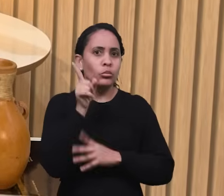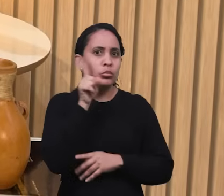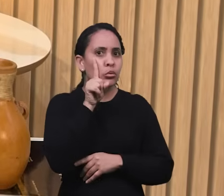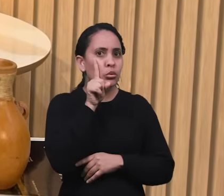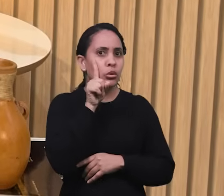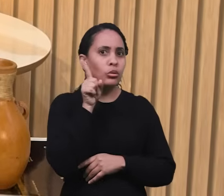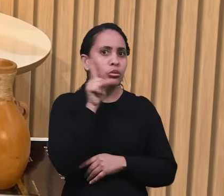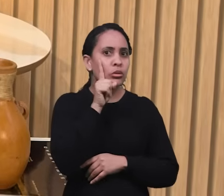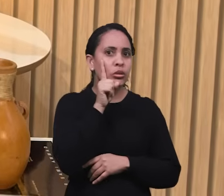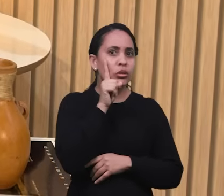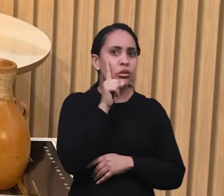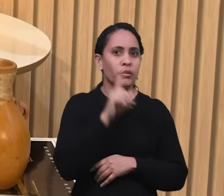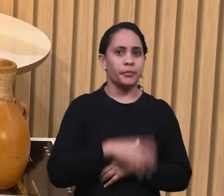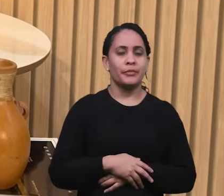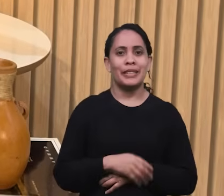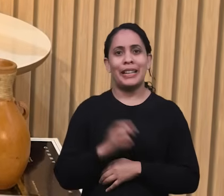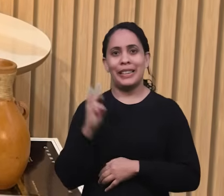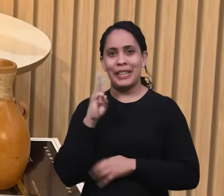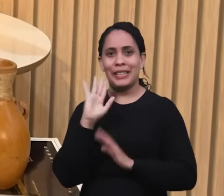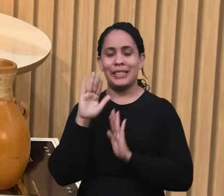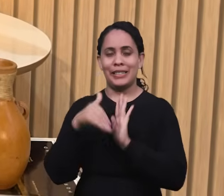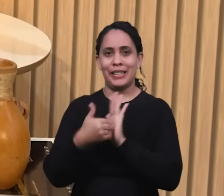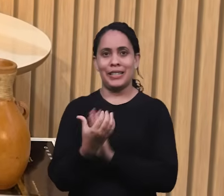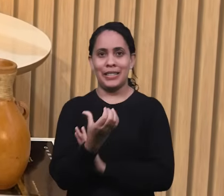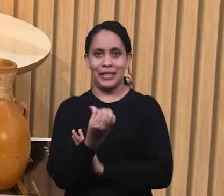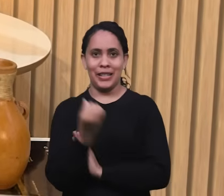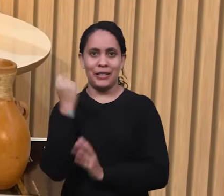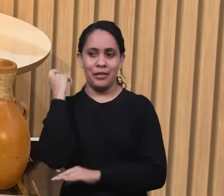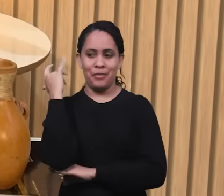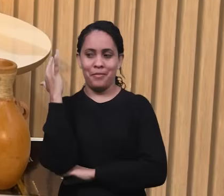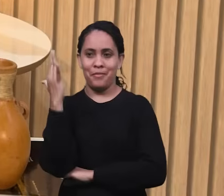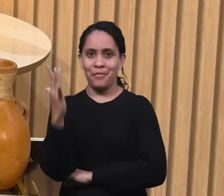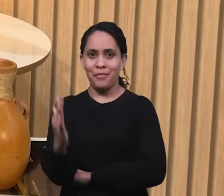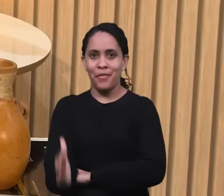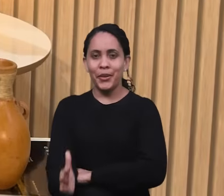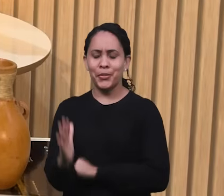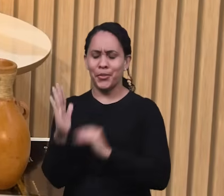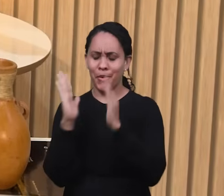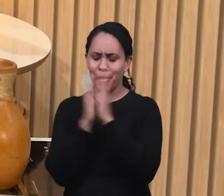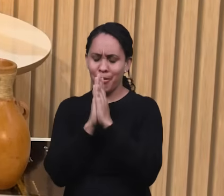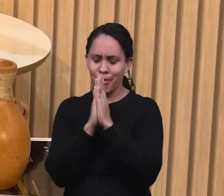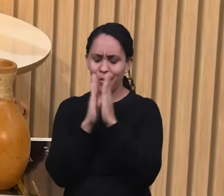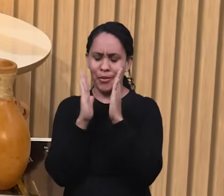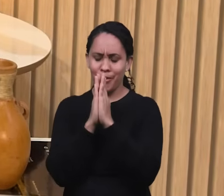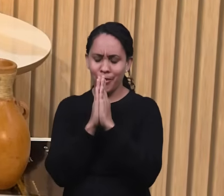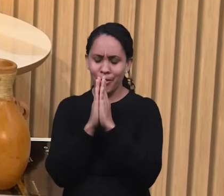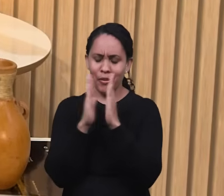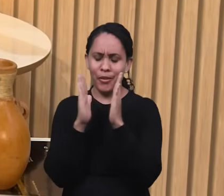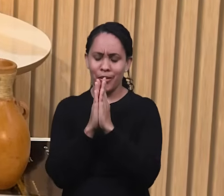manhã, madrugadas, orando por um avivamento no Sri Lanka.